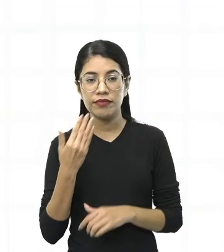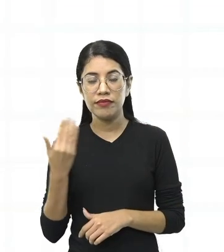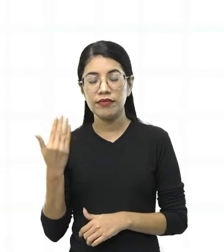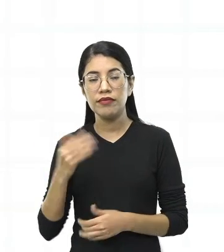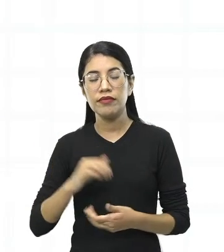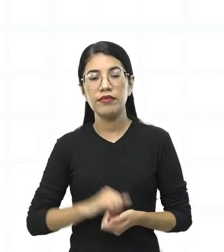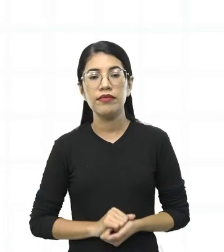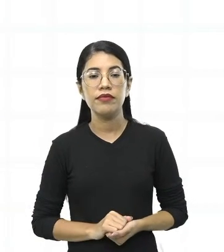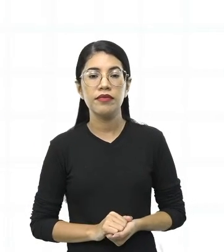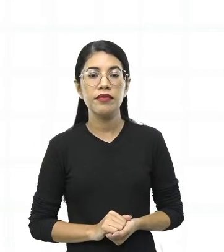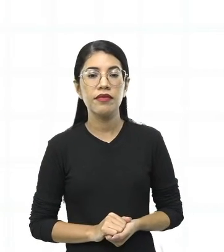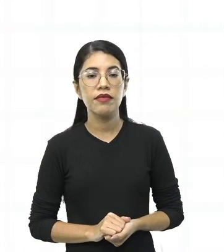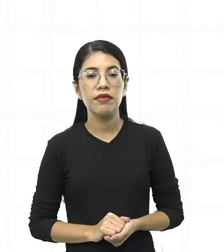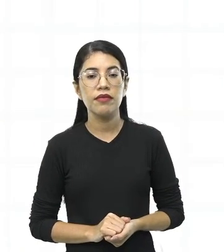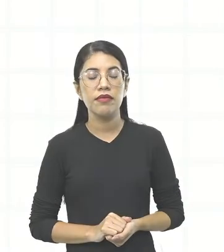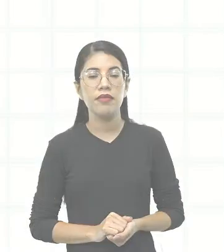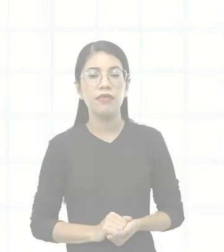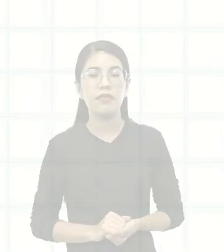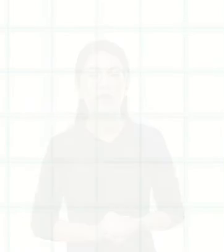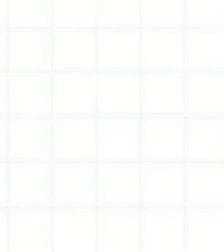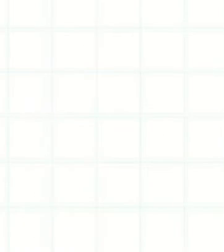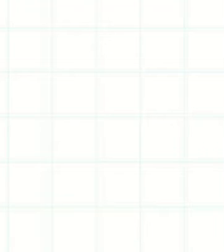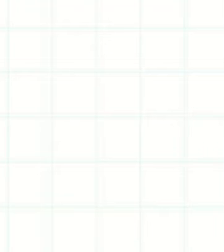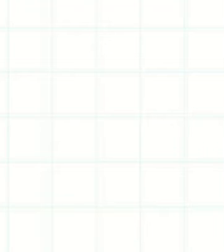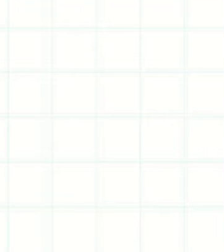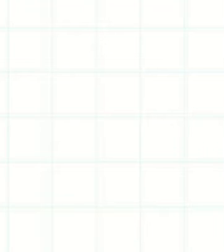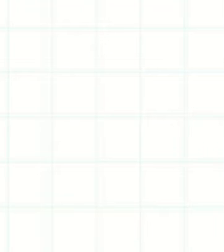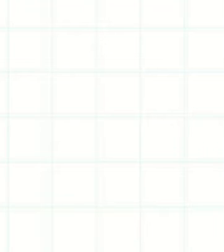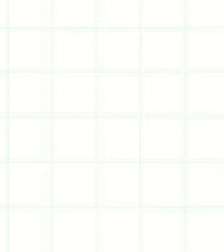ser o meu